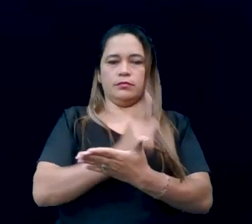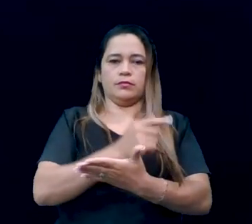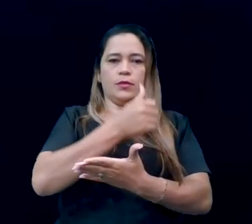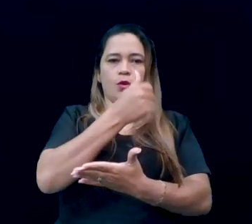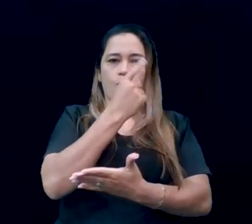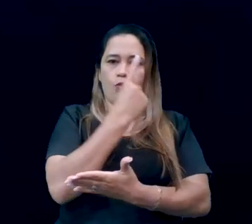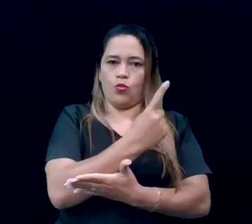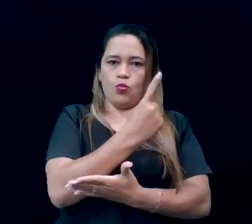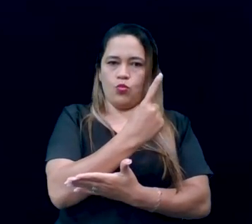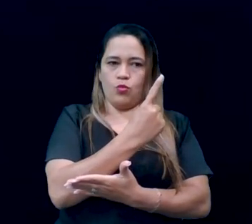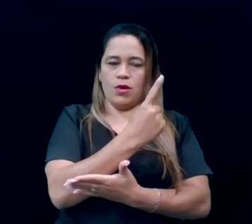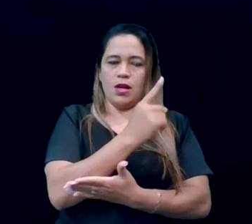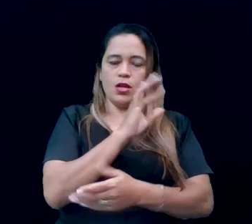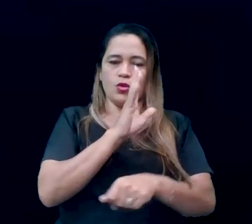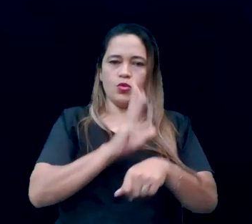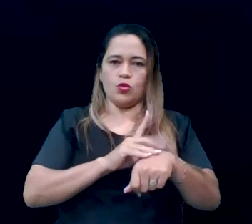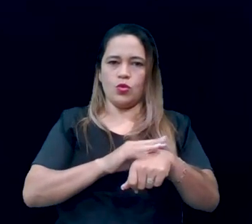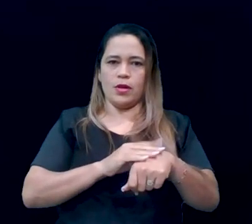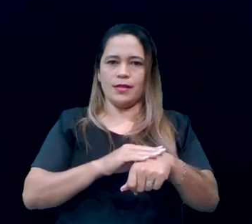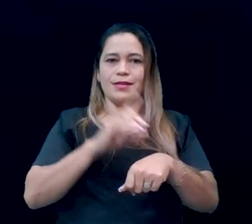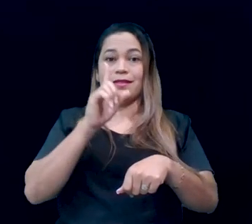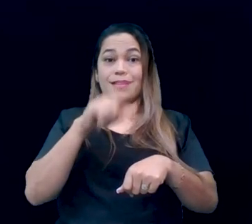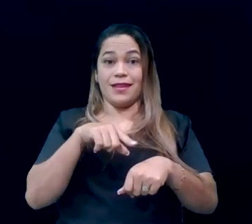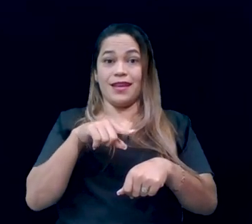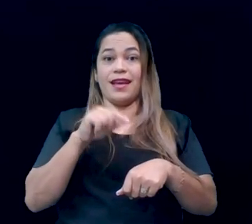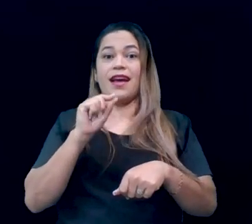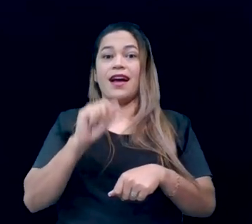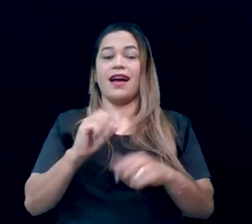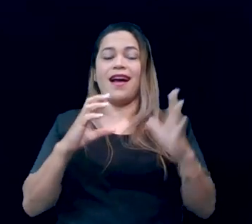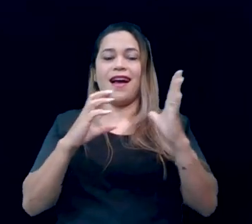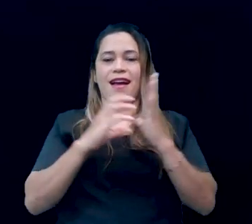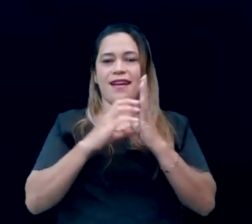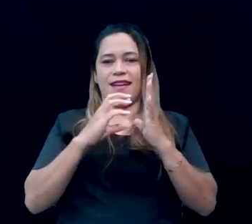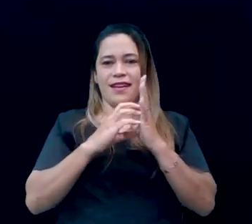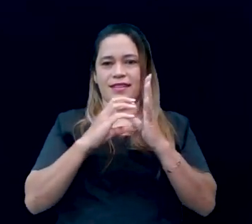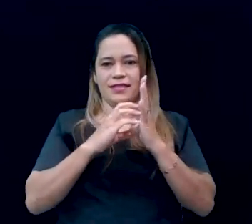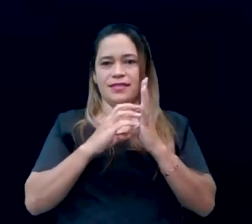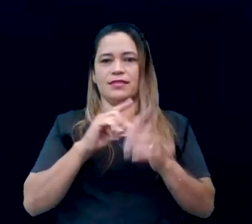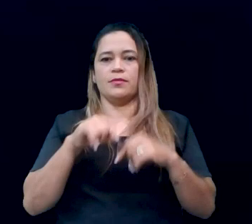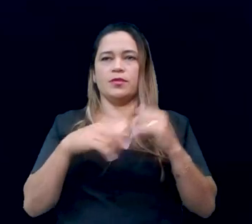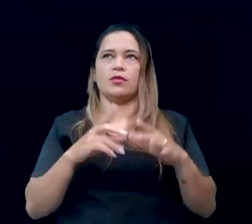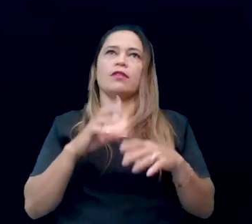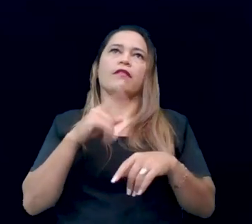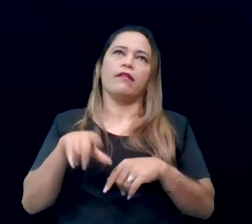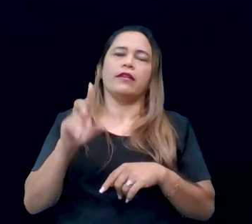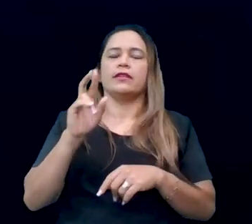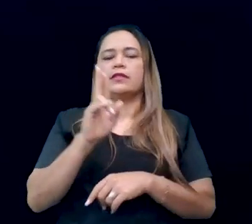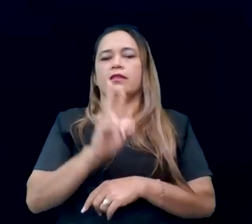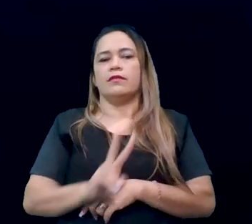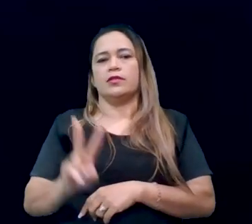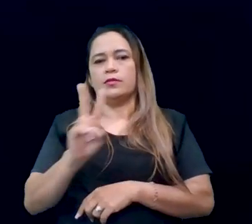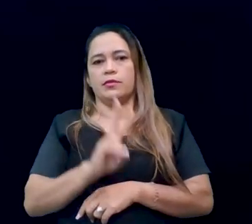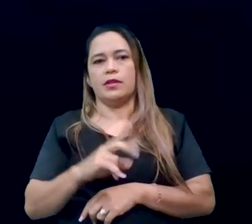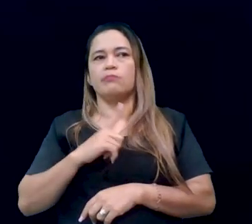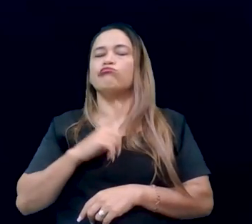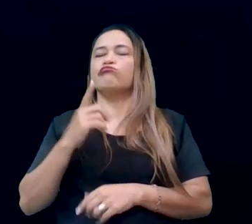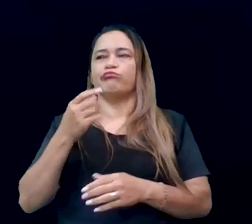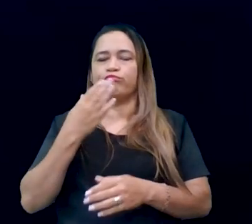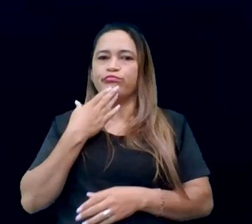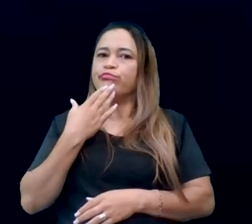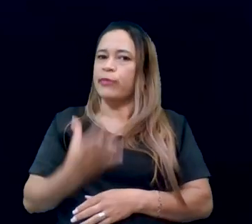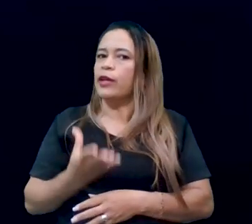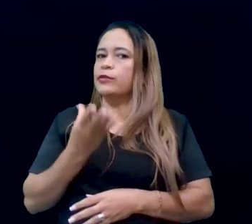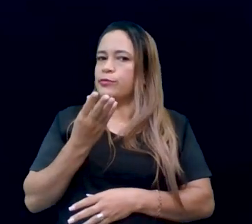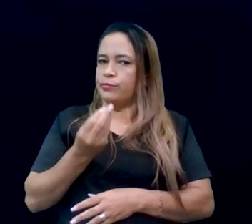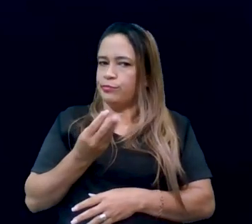uma doença em especial, que é a AIDS. É uma doença que para quem vai fazer processos seletivos, vestibulares, muito cobrada, e a gente